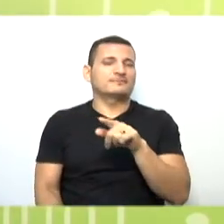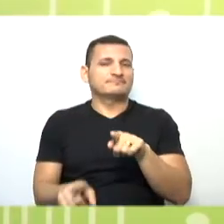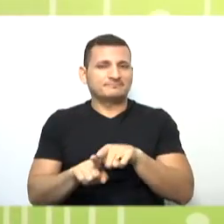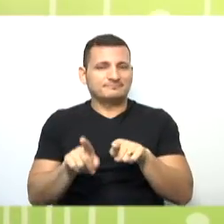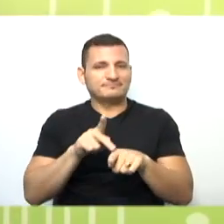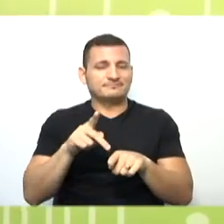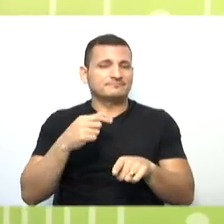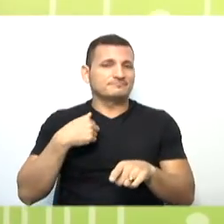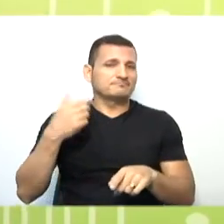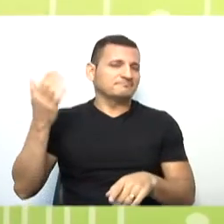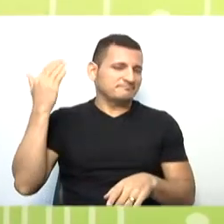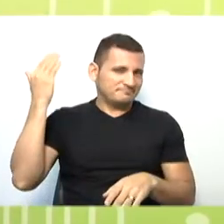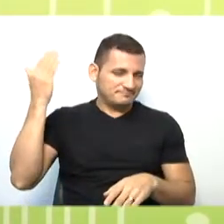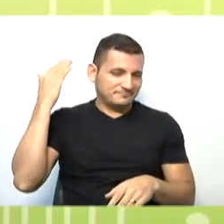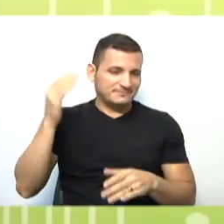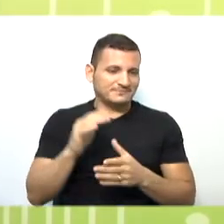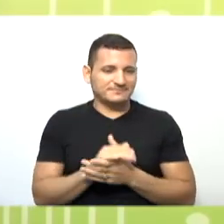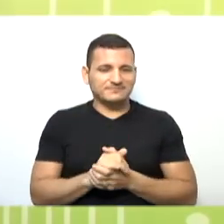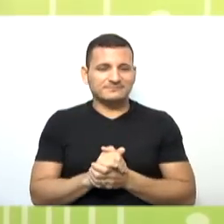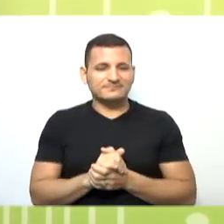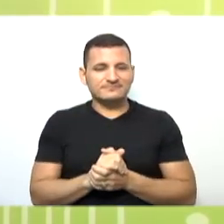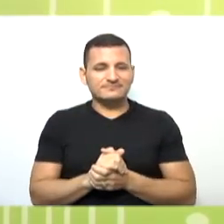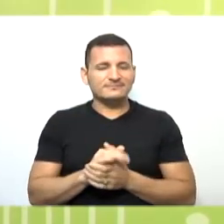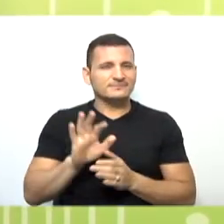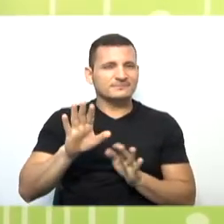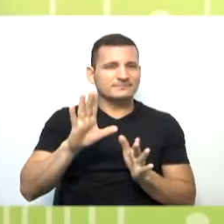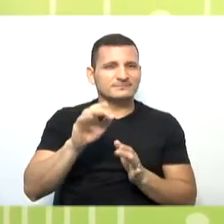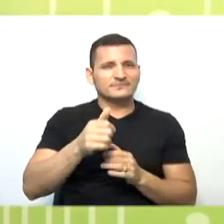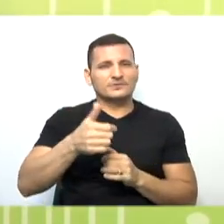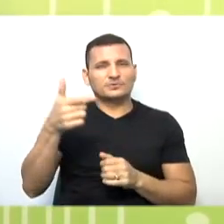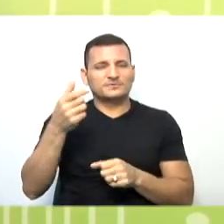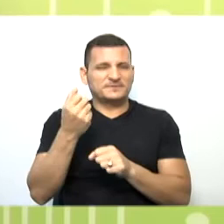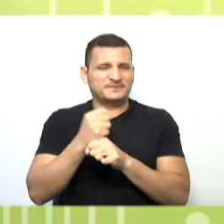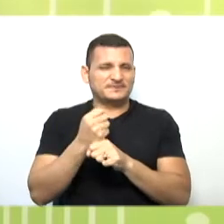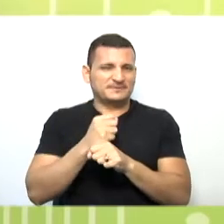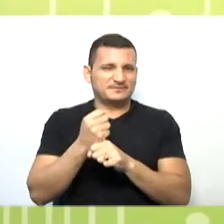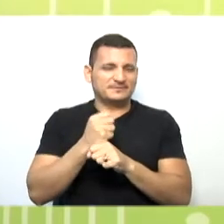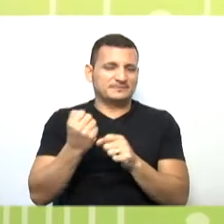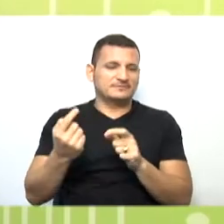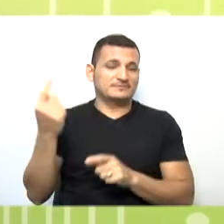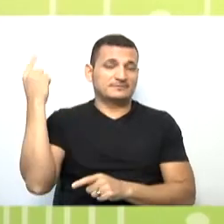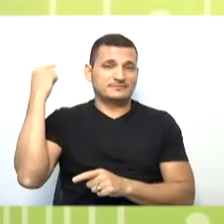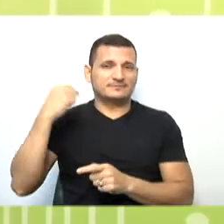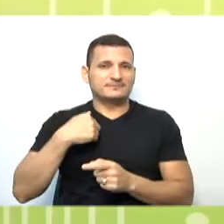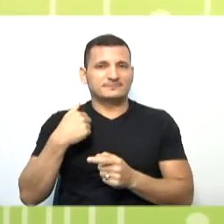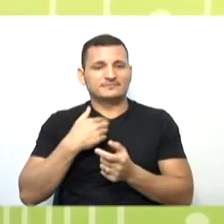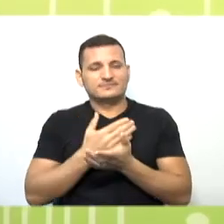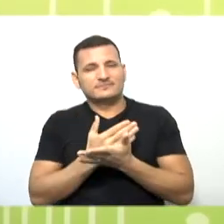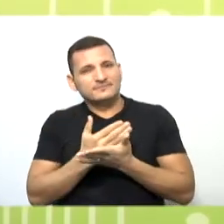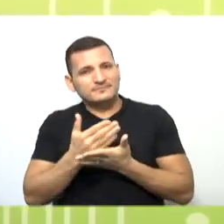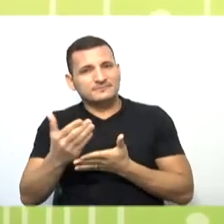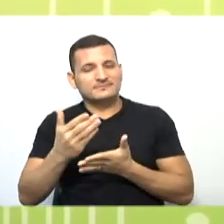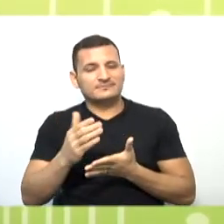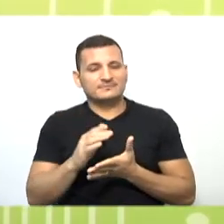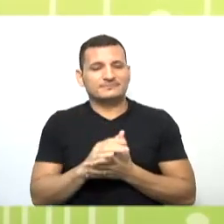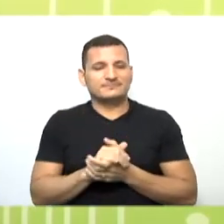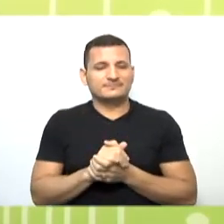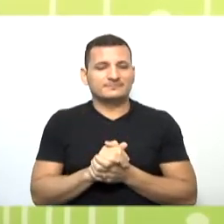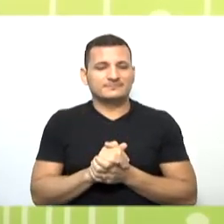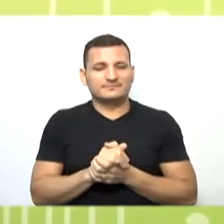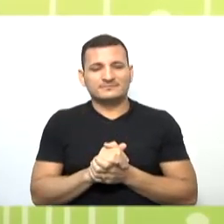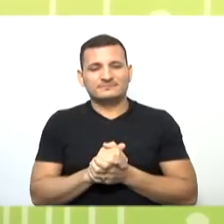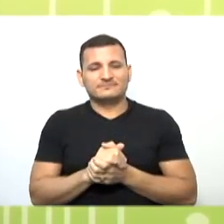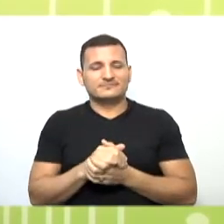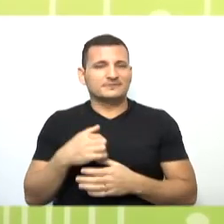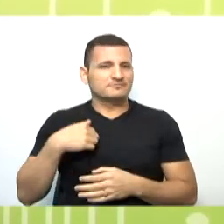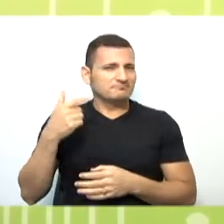mas na minha época, ixi, agora... há uns 12 anos atrás, quando eu comecei ali